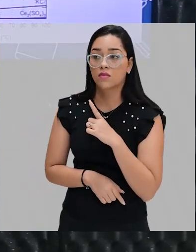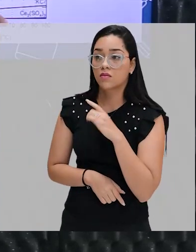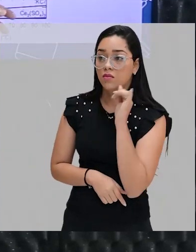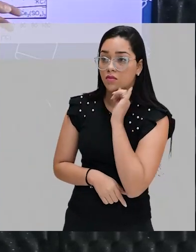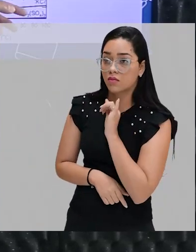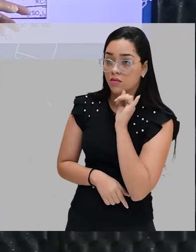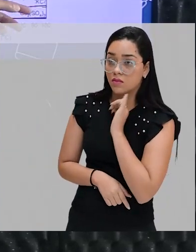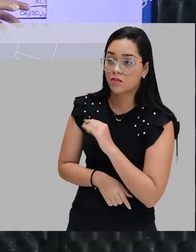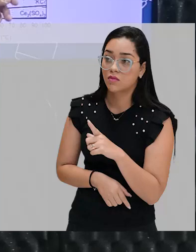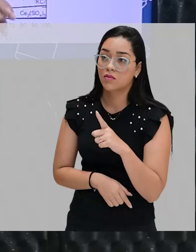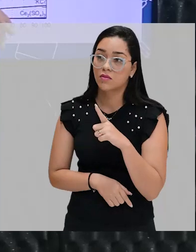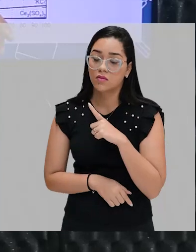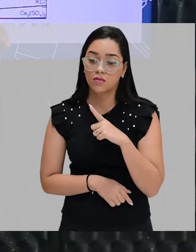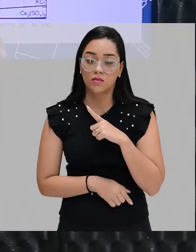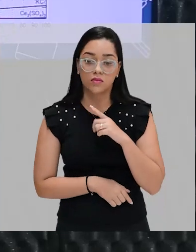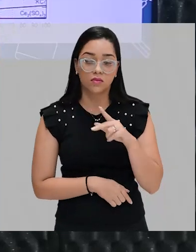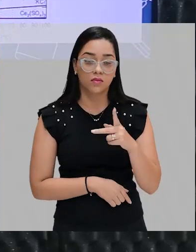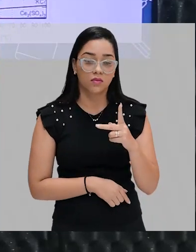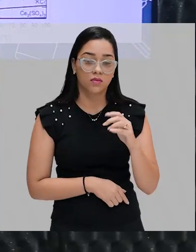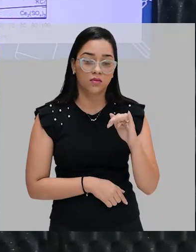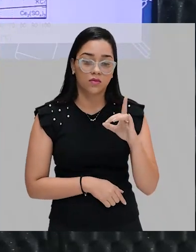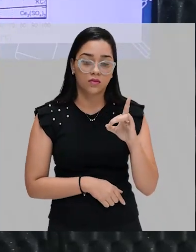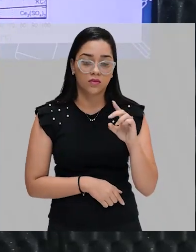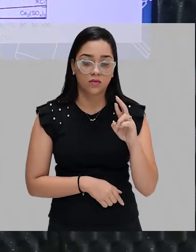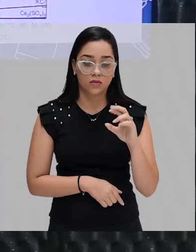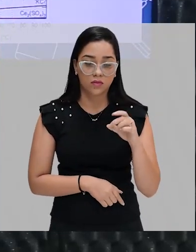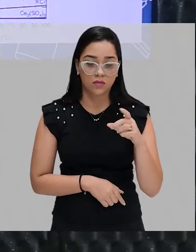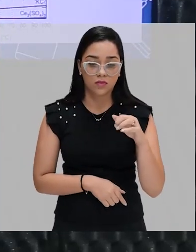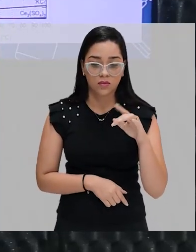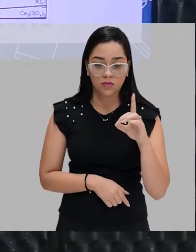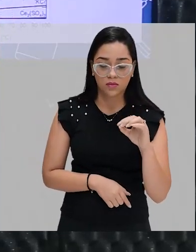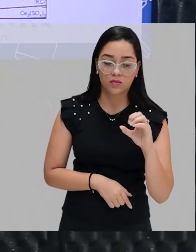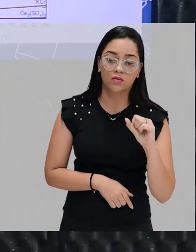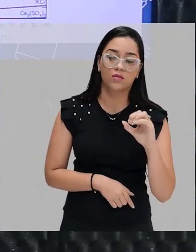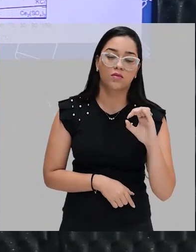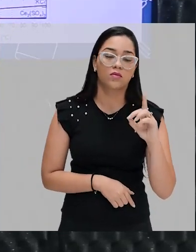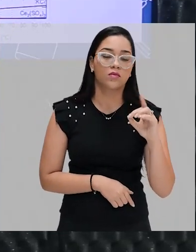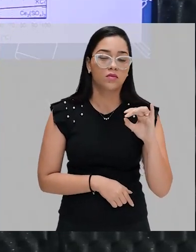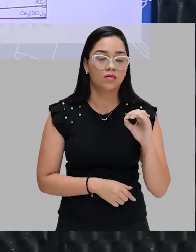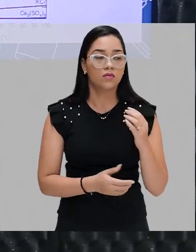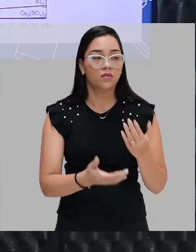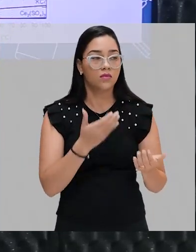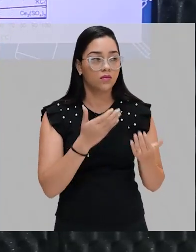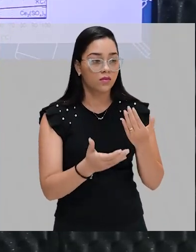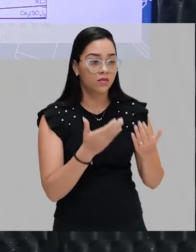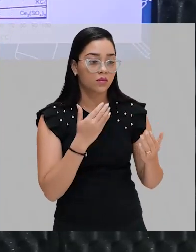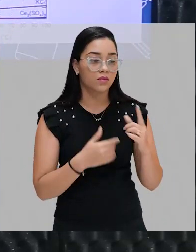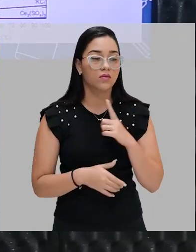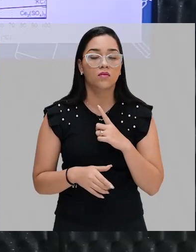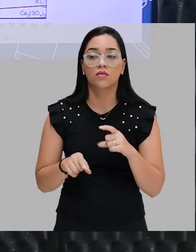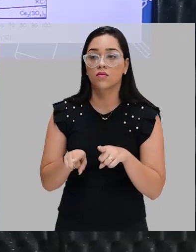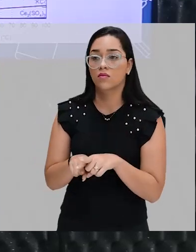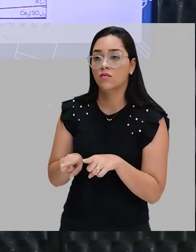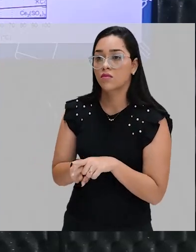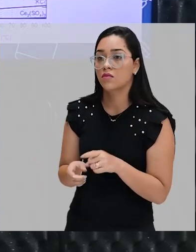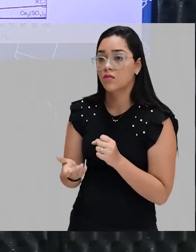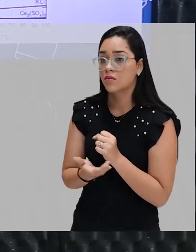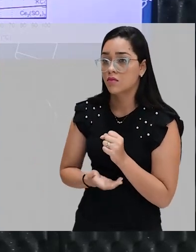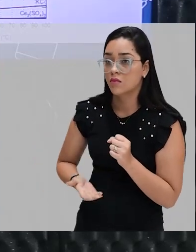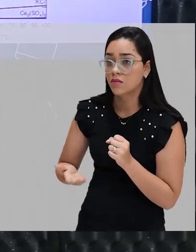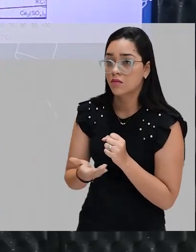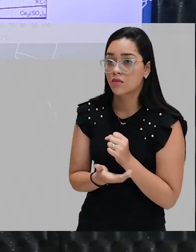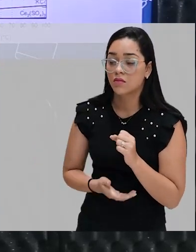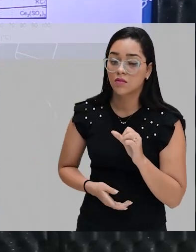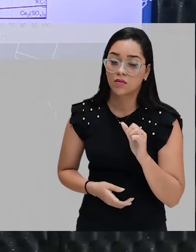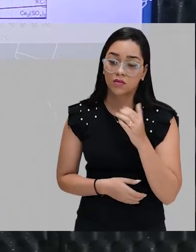exemplo, aqui nós temos o hidróxido de sódio. Então, nessa comparação, está aparecendo também uma base. Está aparecendo